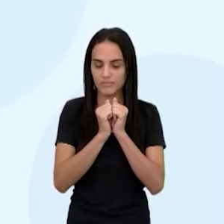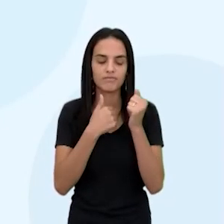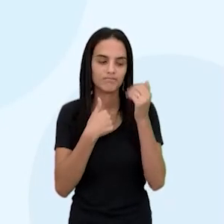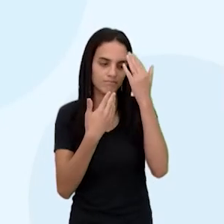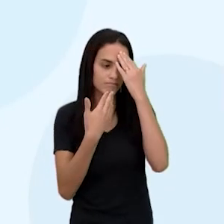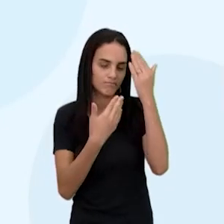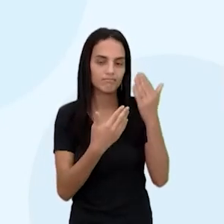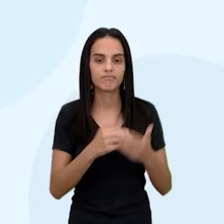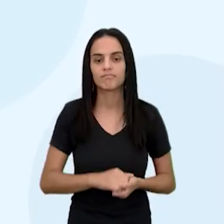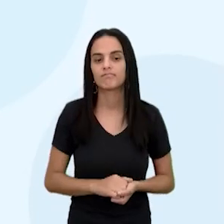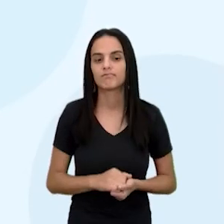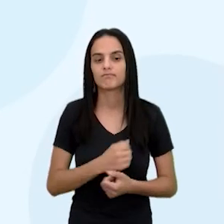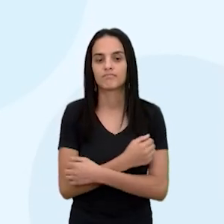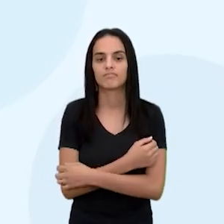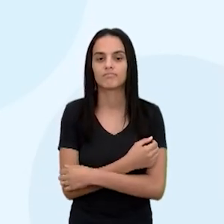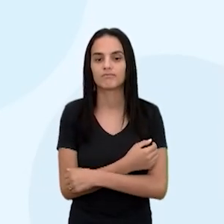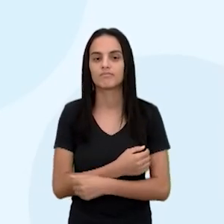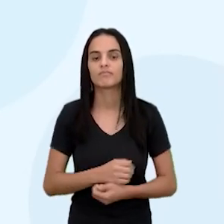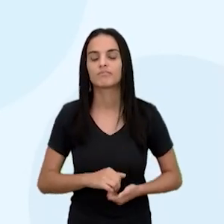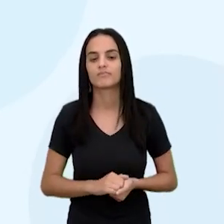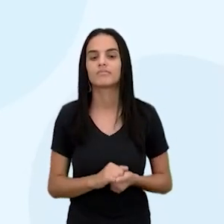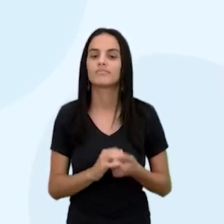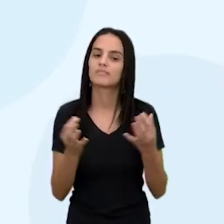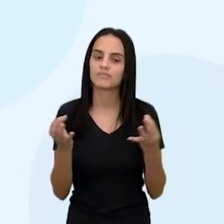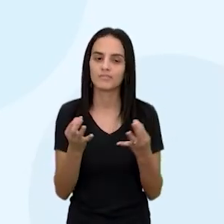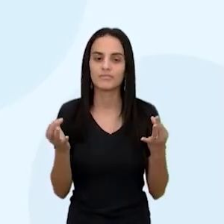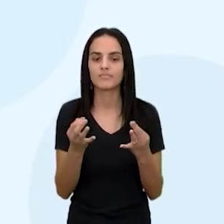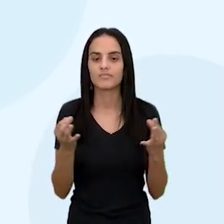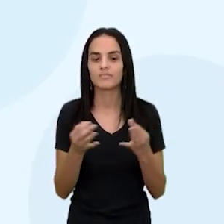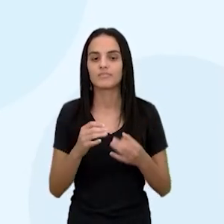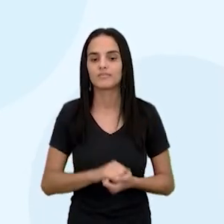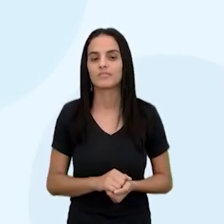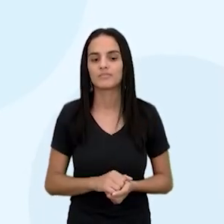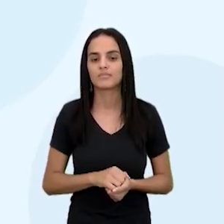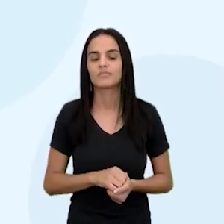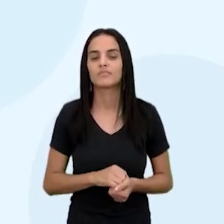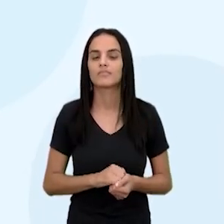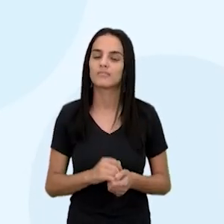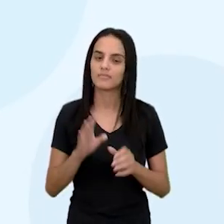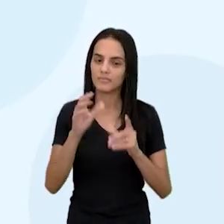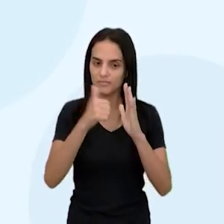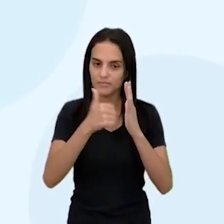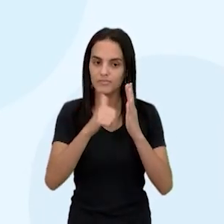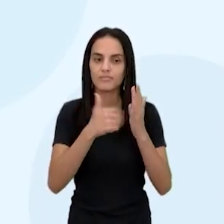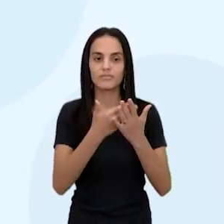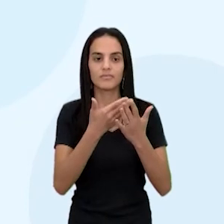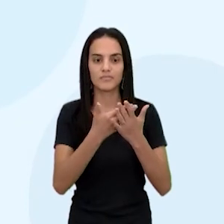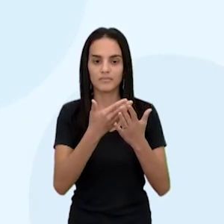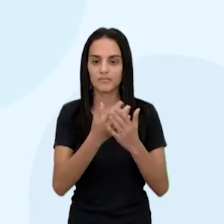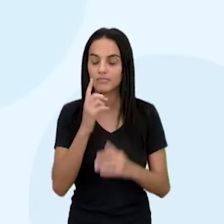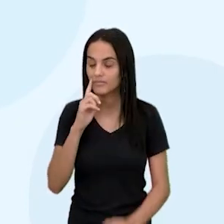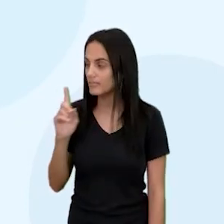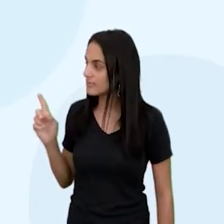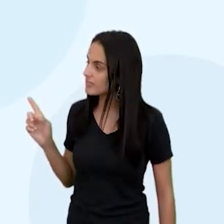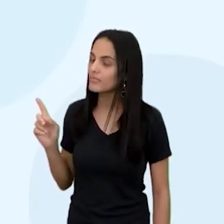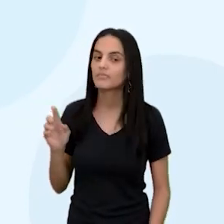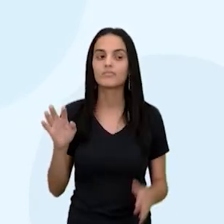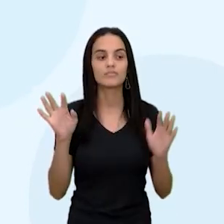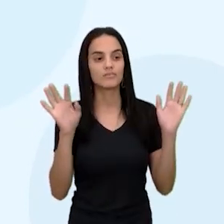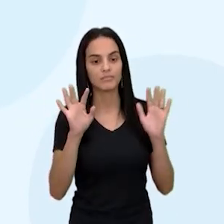fatos importantes para a gente fazer, então, esse melhoramento. Então, a gente observa aquilo que teoricamente